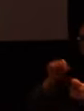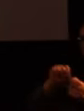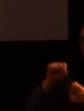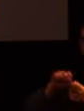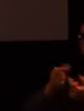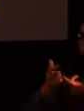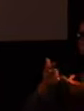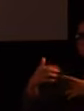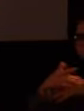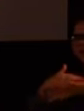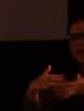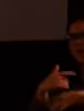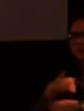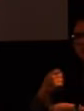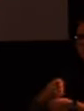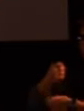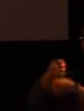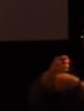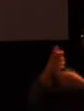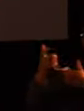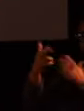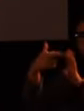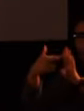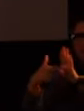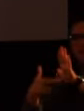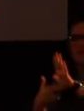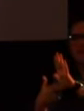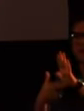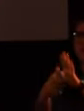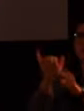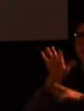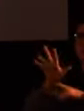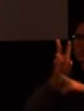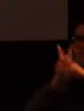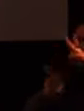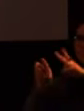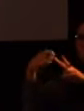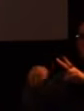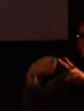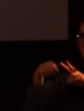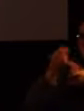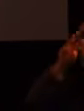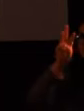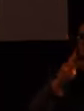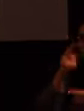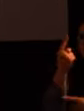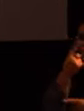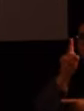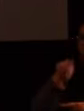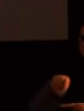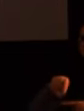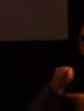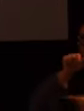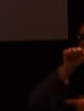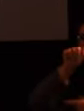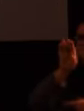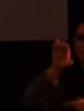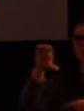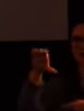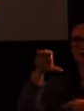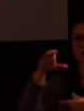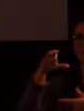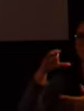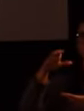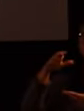estrutura a cidade para fins de aplicação das regras da lei. Então, o mapa 1, ele se divide em A, B e C, é o mapa